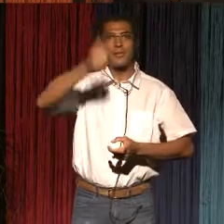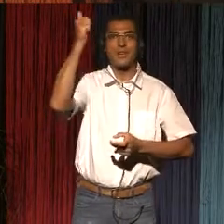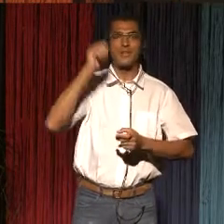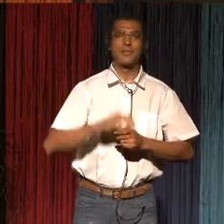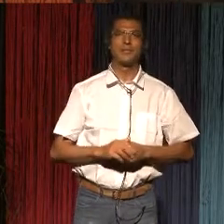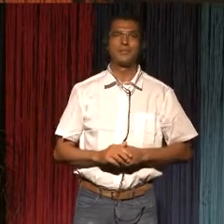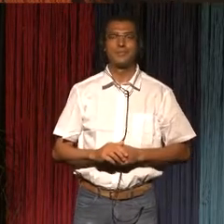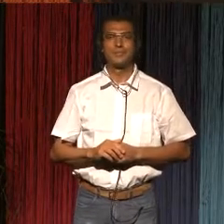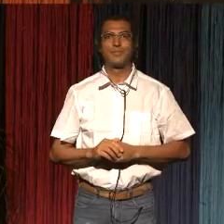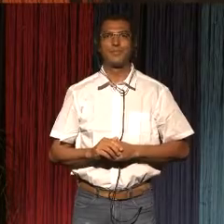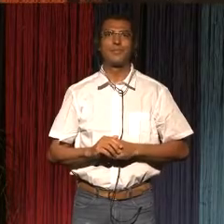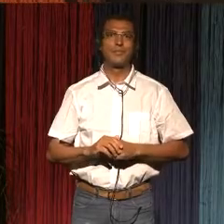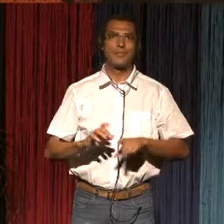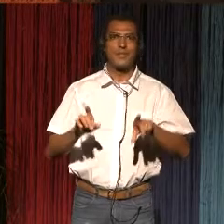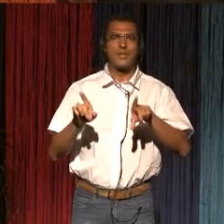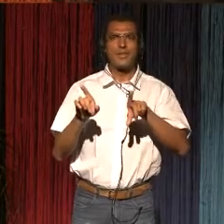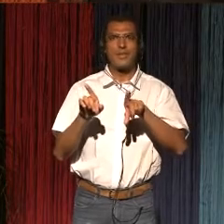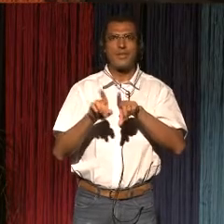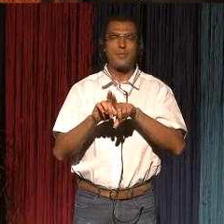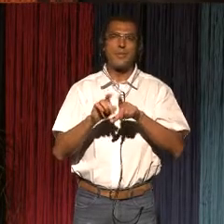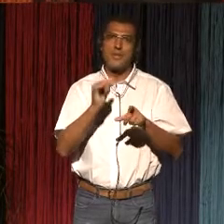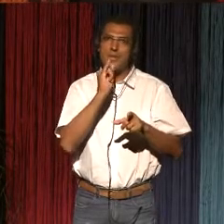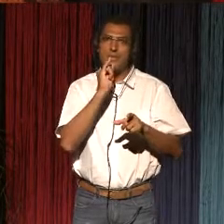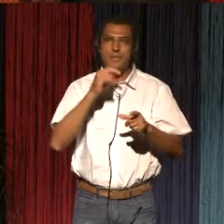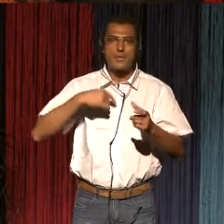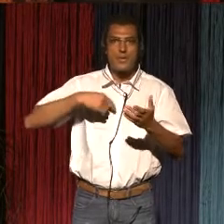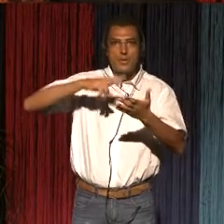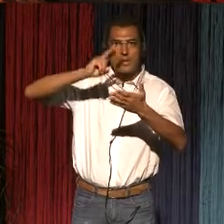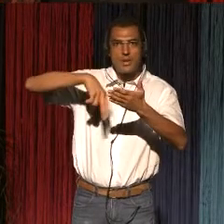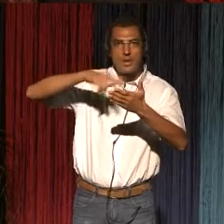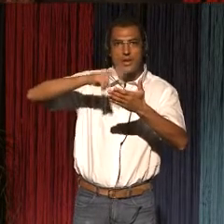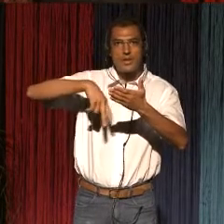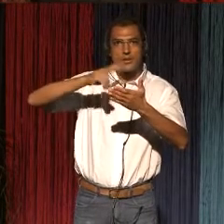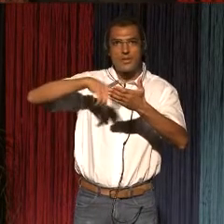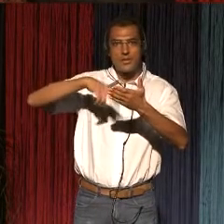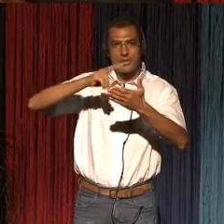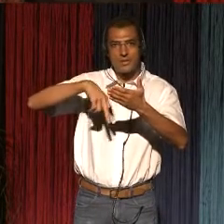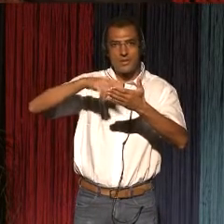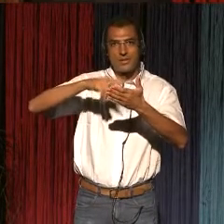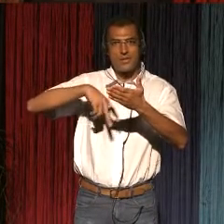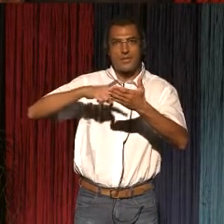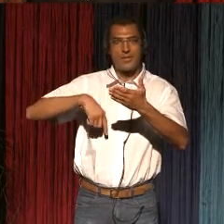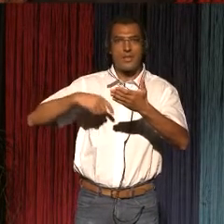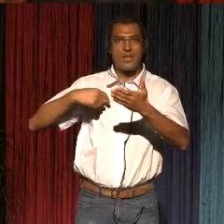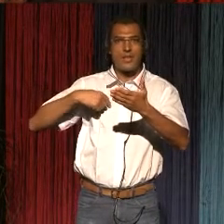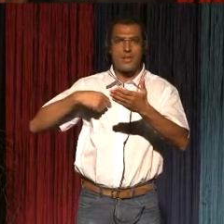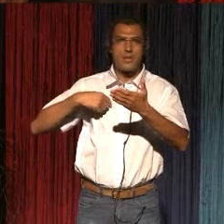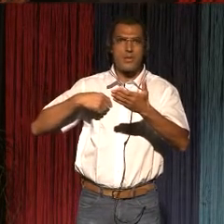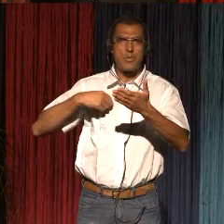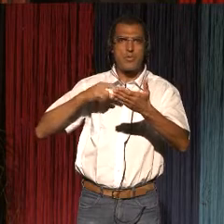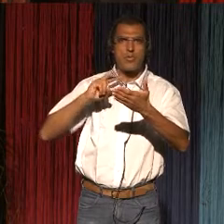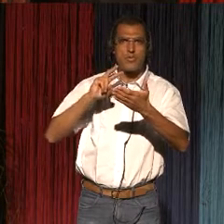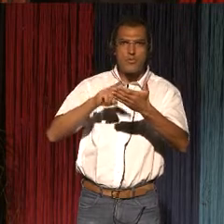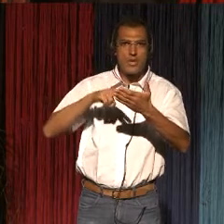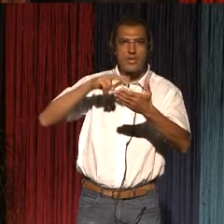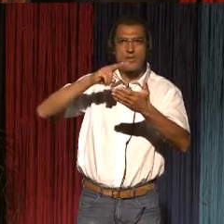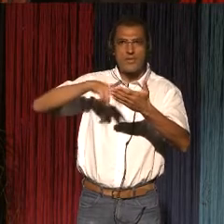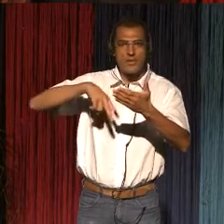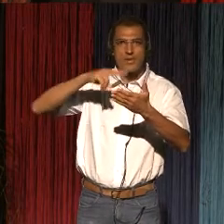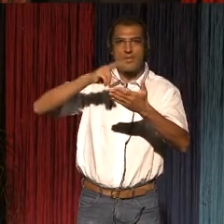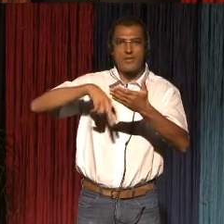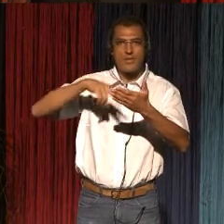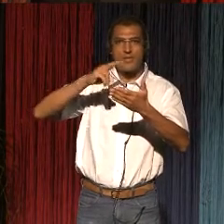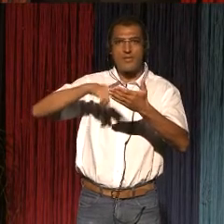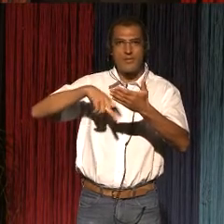mas talvez, é porque quando a gente está lendo, a gente não mantém contato visual o tempo todo, porque a gente tem que olhar, não é